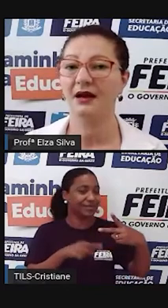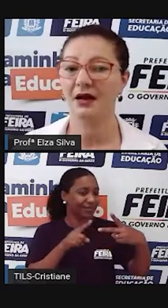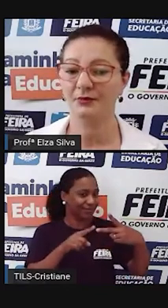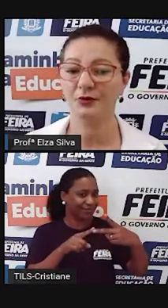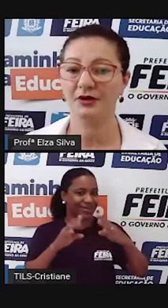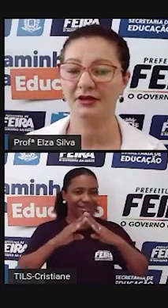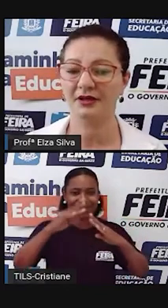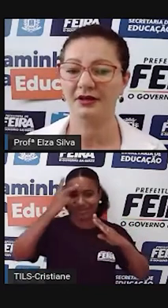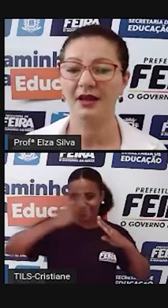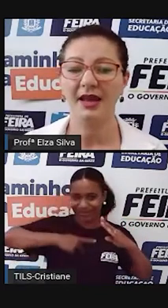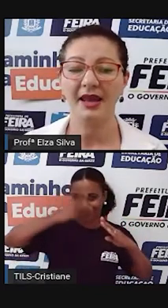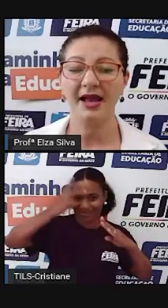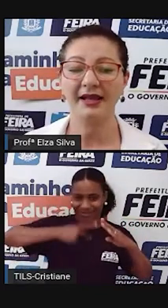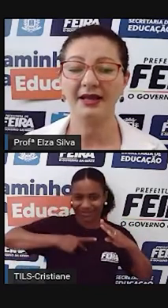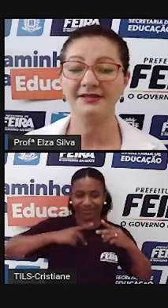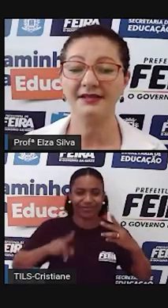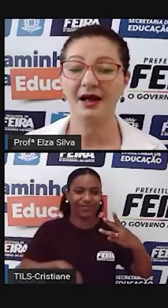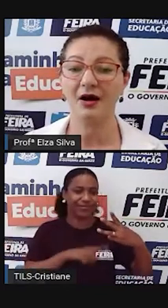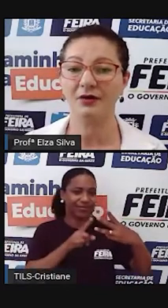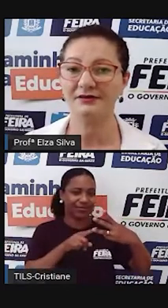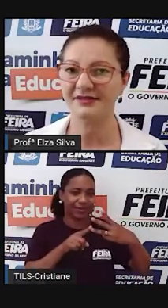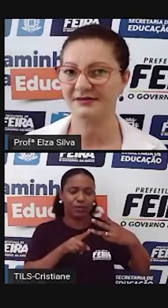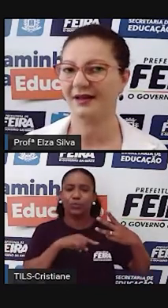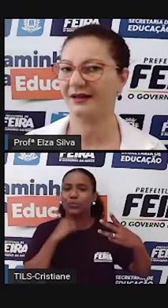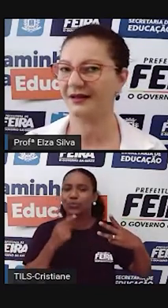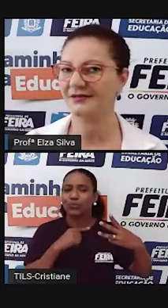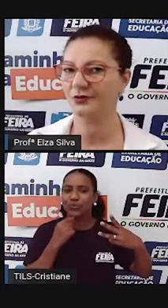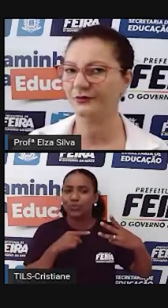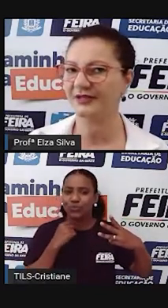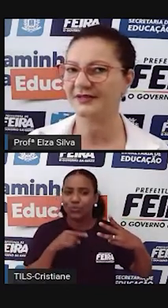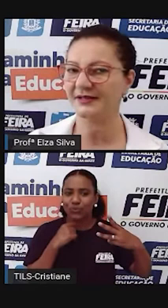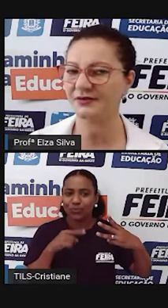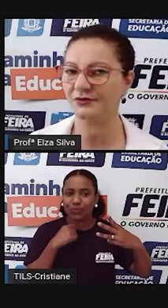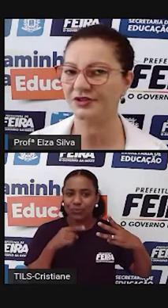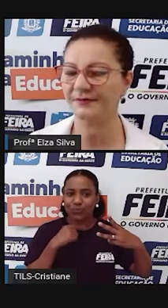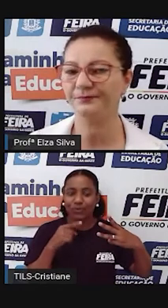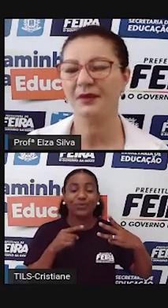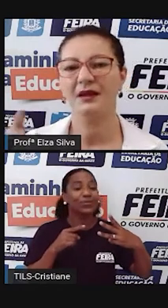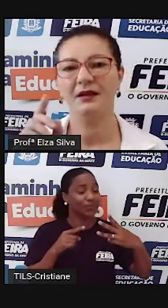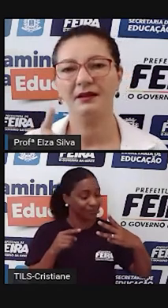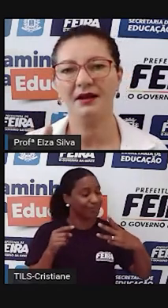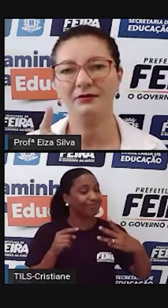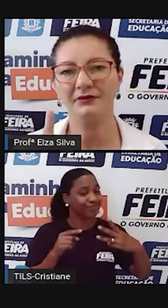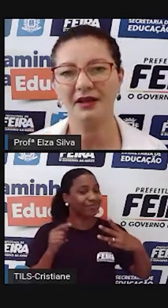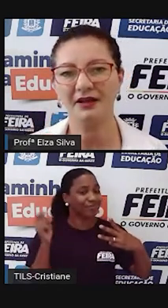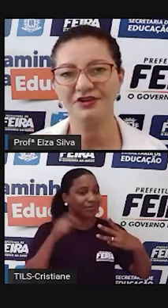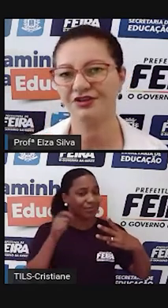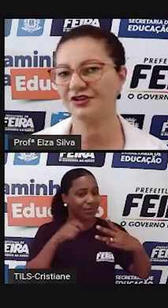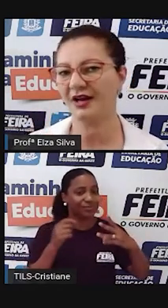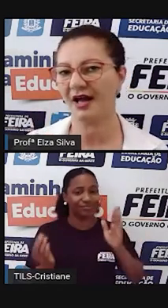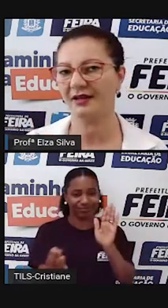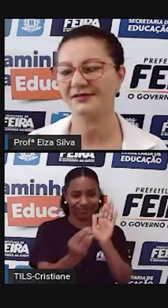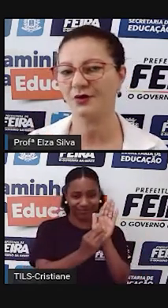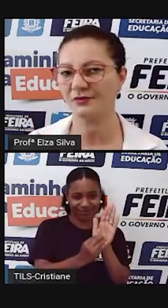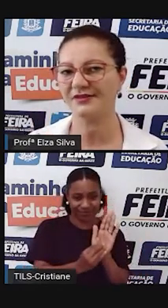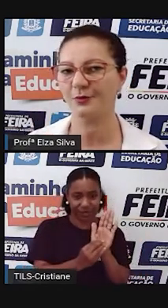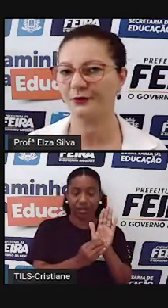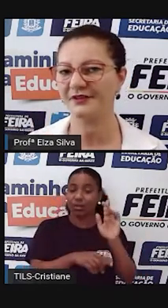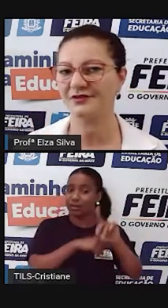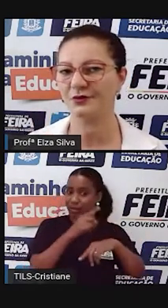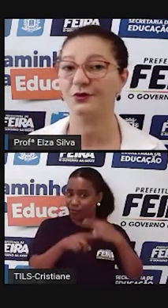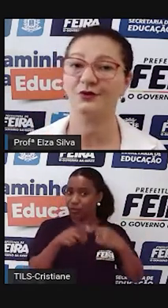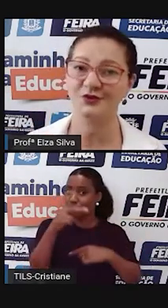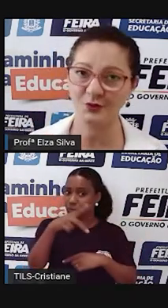casa, homework. E aquelas doubts, aquelas dúvidas que surgem, não deixe de tirá-las com